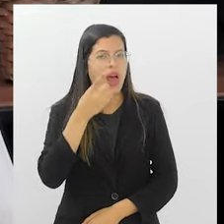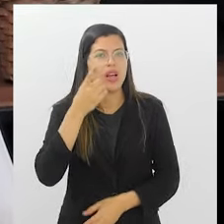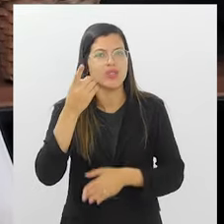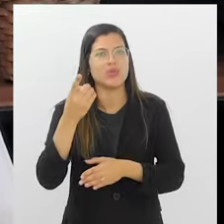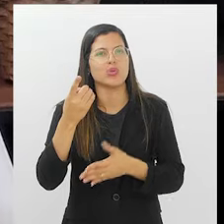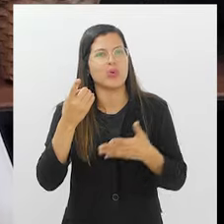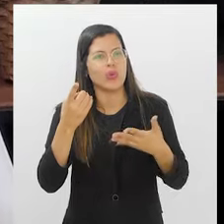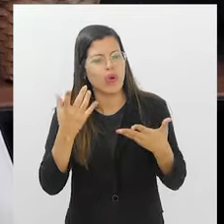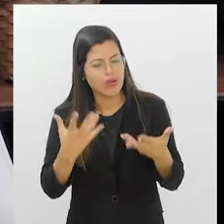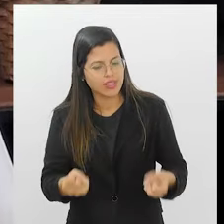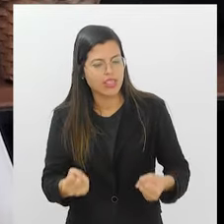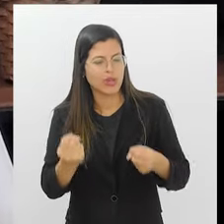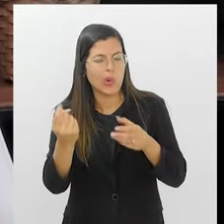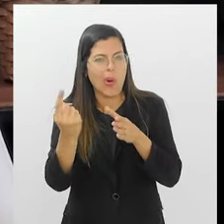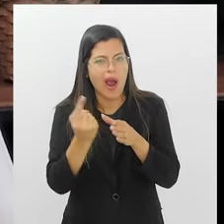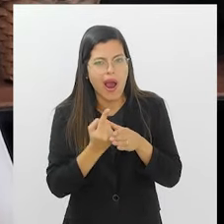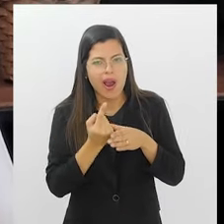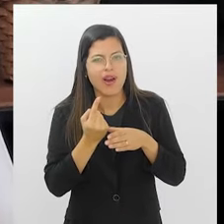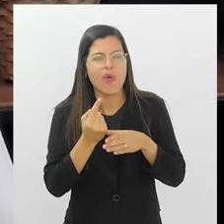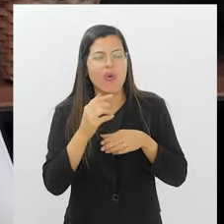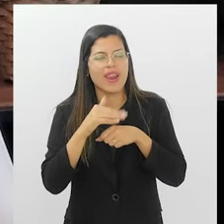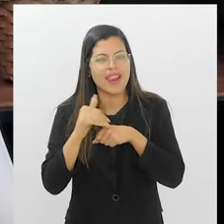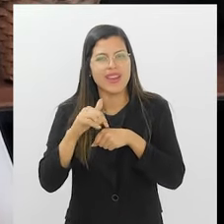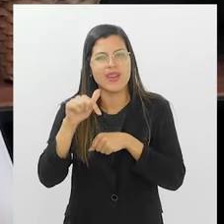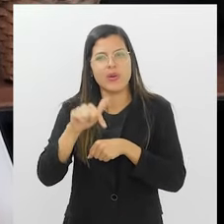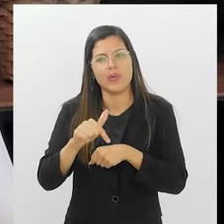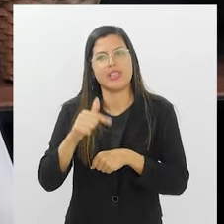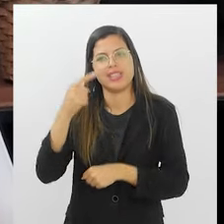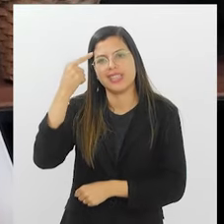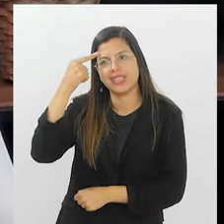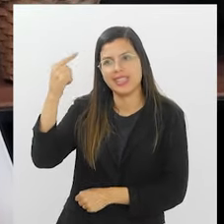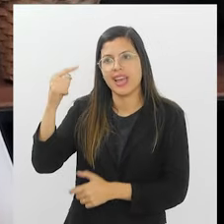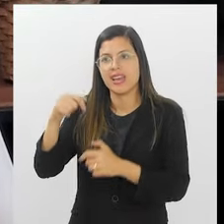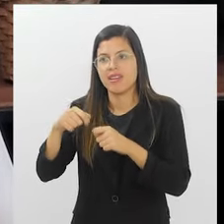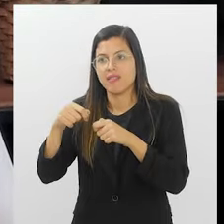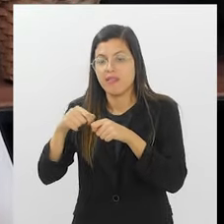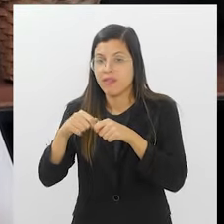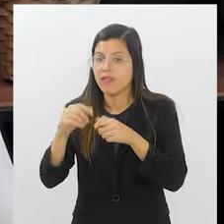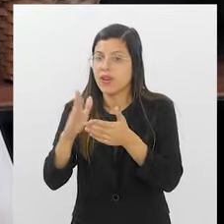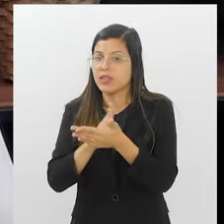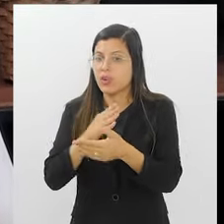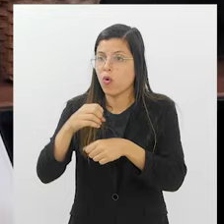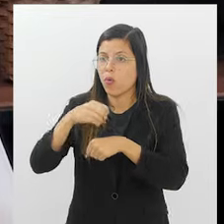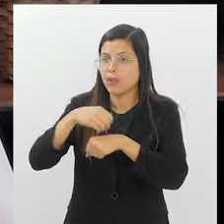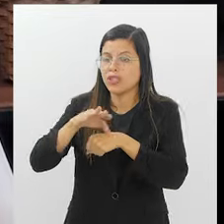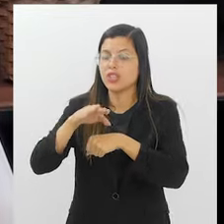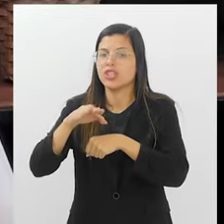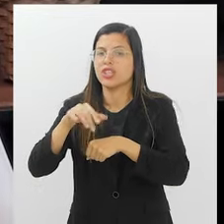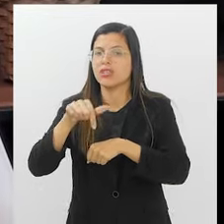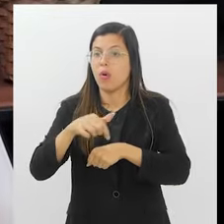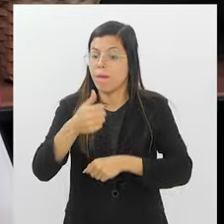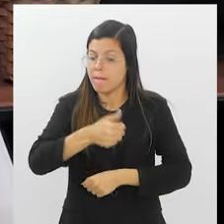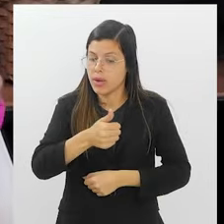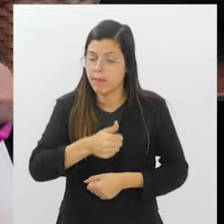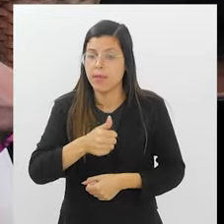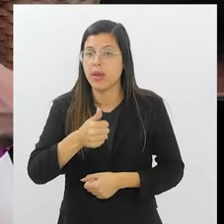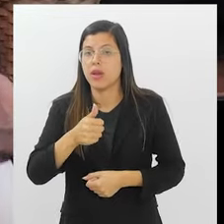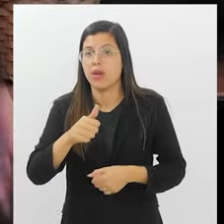né, acolheu, abraçou essa causa e fez algumas indicações para que esse, o primeiro, para que